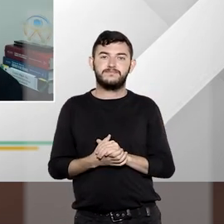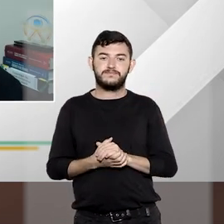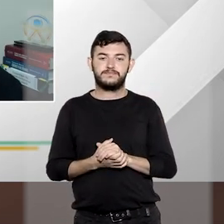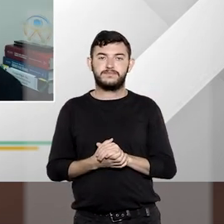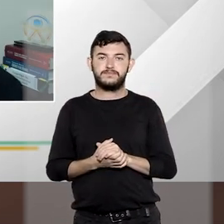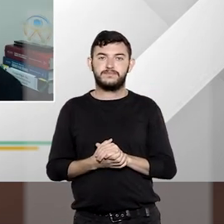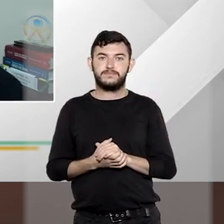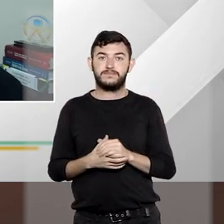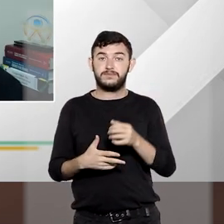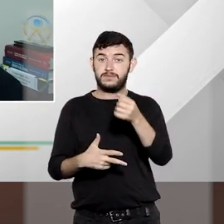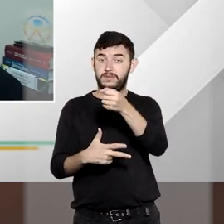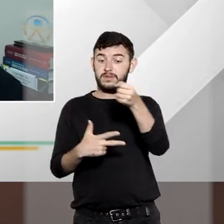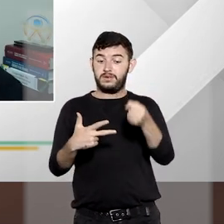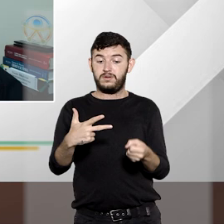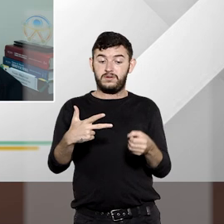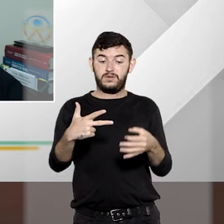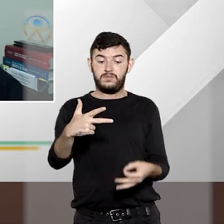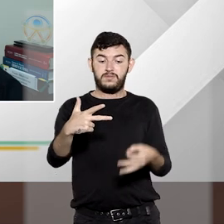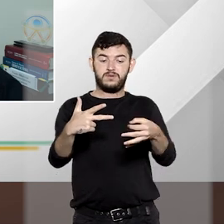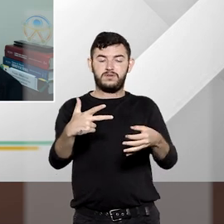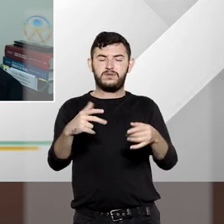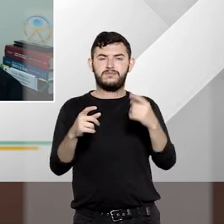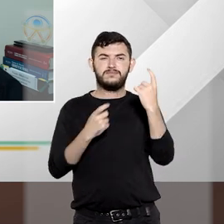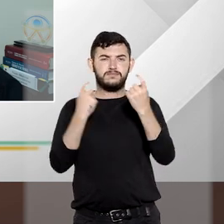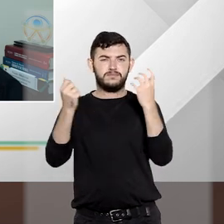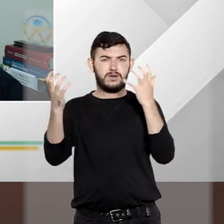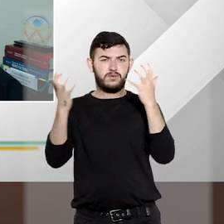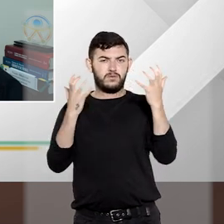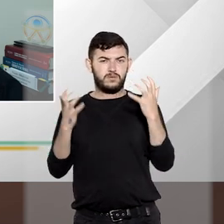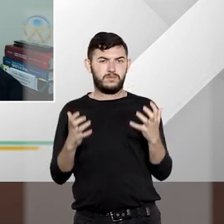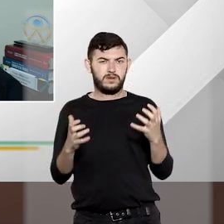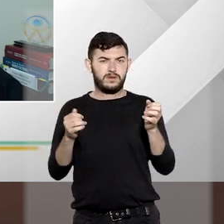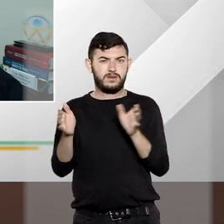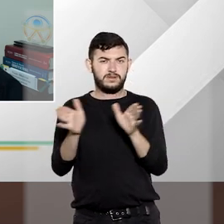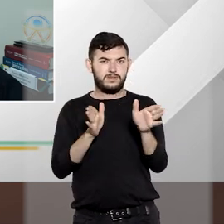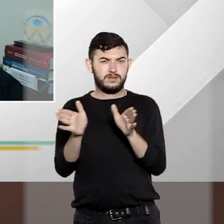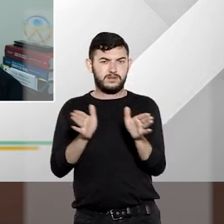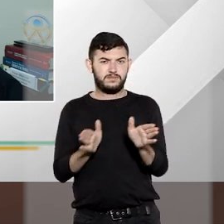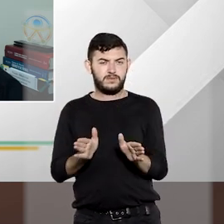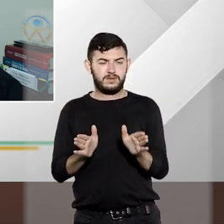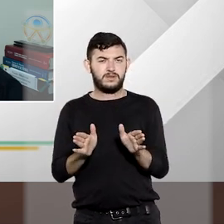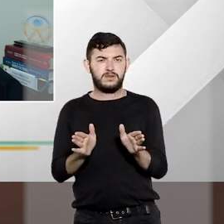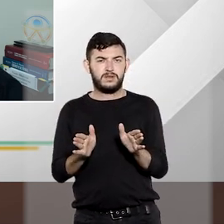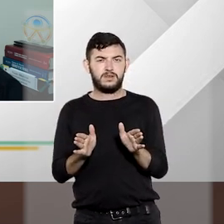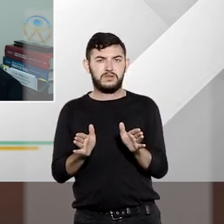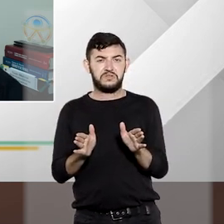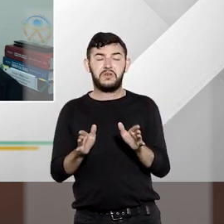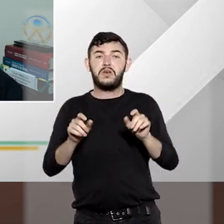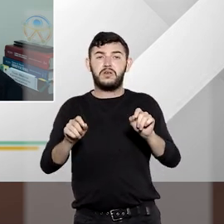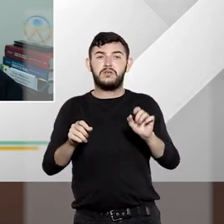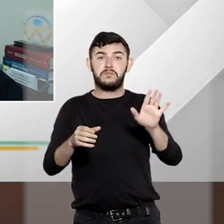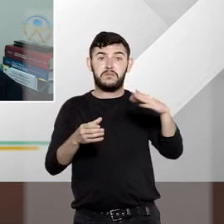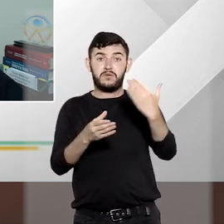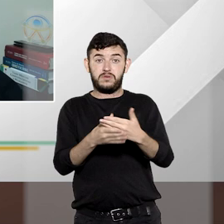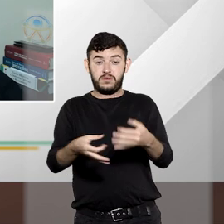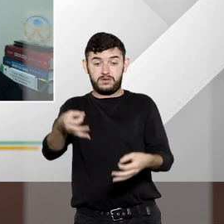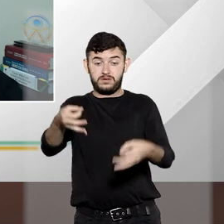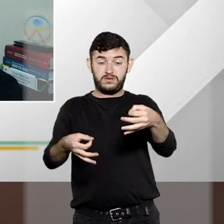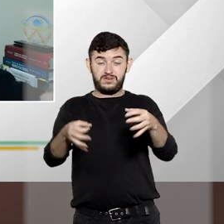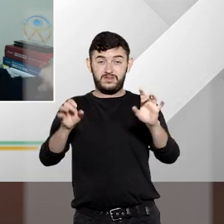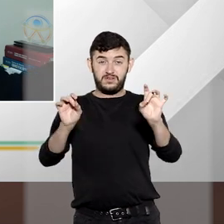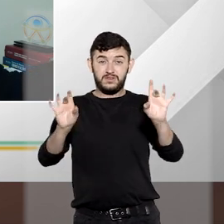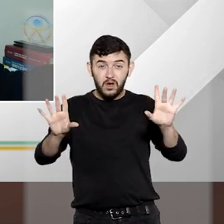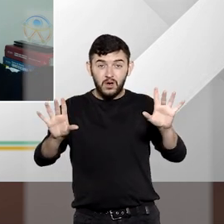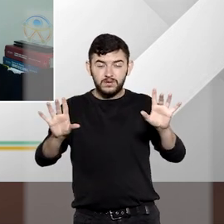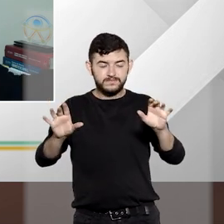Bom, o judiciário vem se preocupando com a acessibilidade, com essa questão de acessibilidade, não apenas no âmbito dos julgamentos, mas também vem